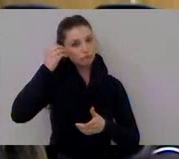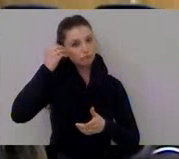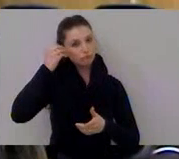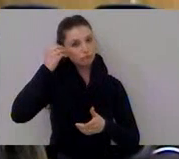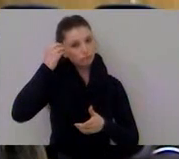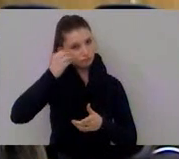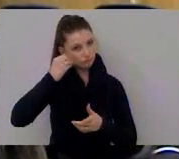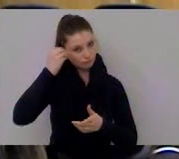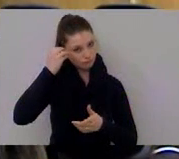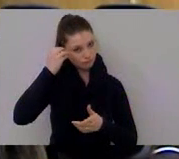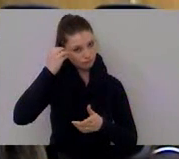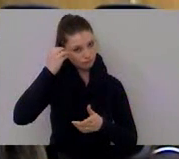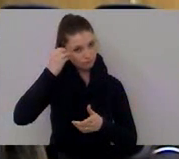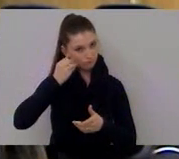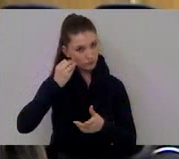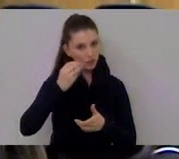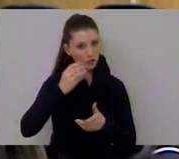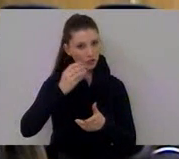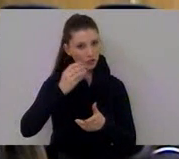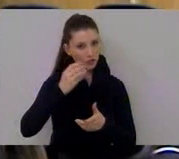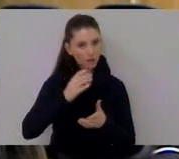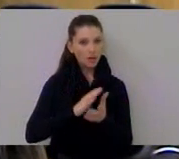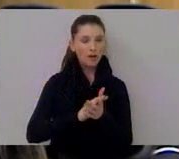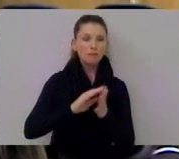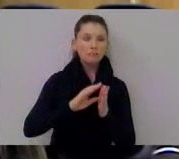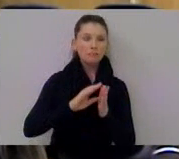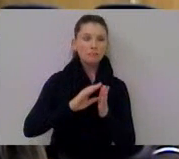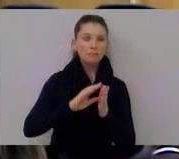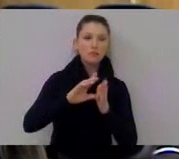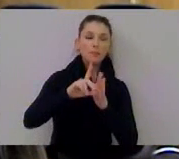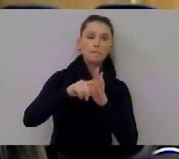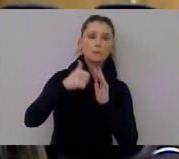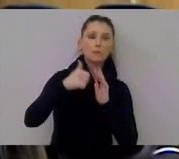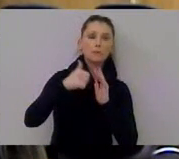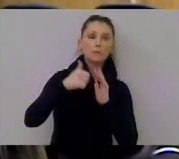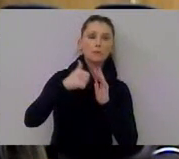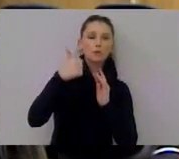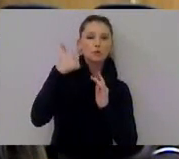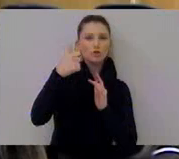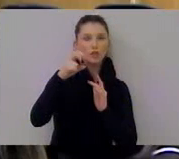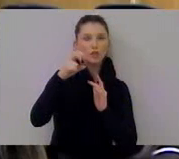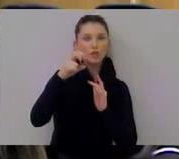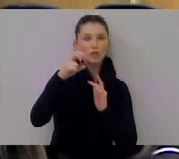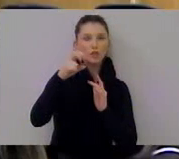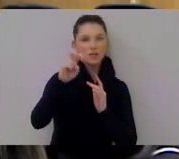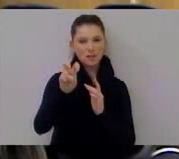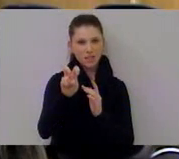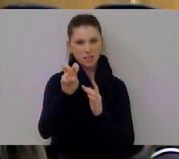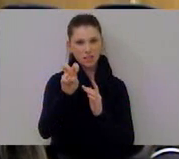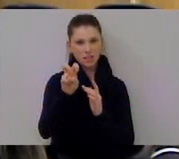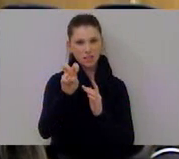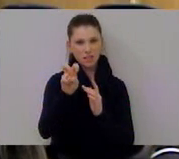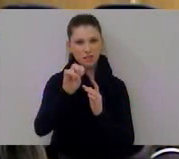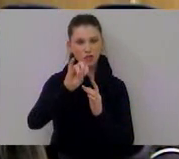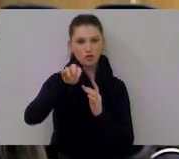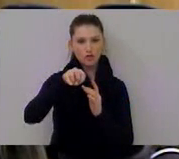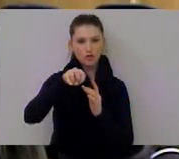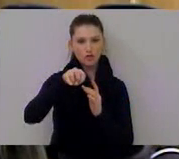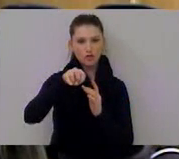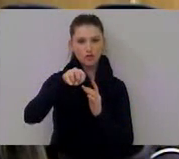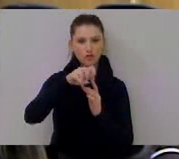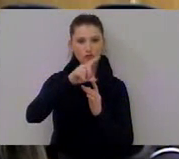Provavelmente no dia 15 de junho nós faremos o lançamento da TV Câmara TV